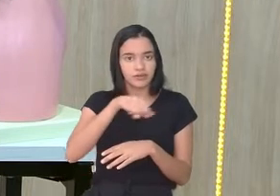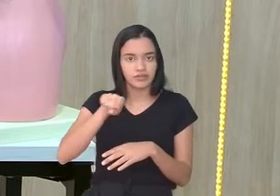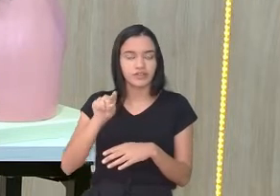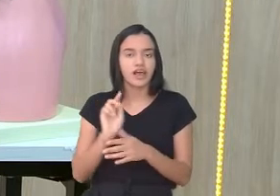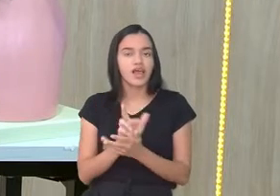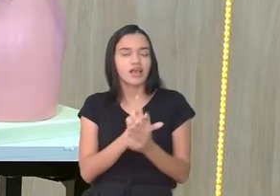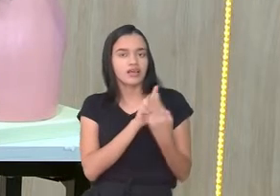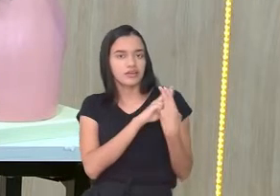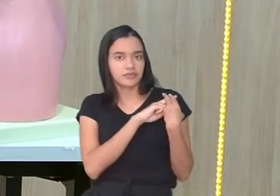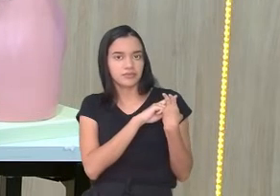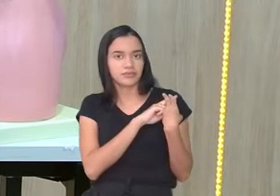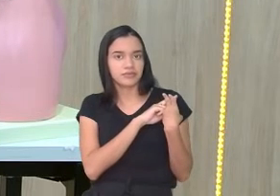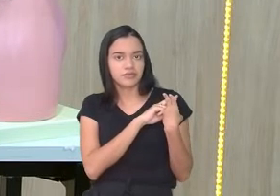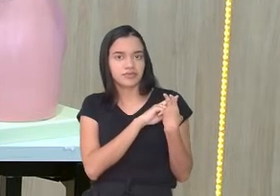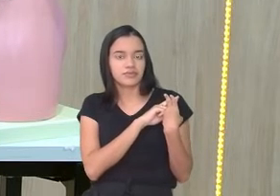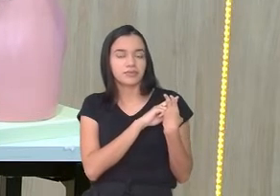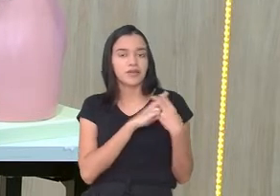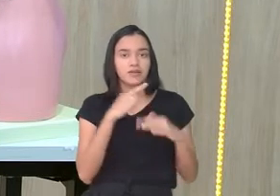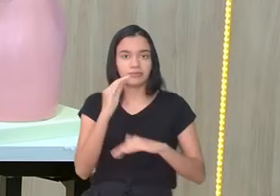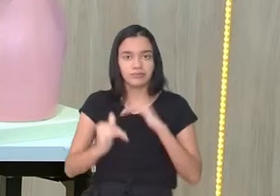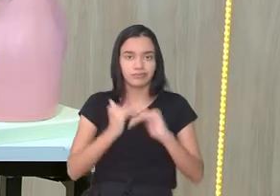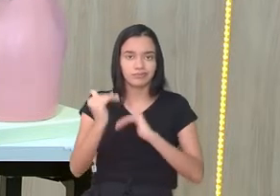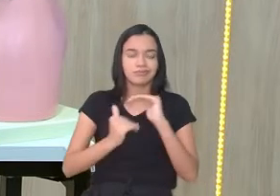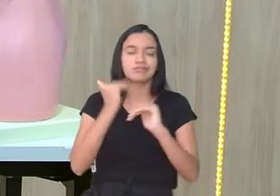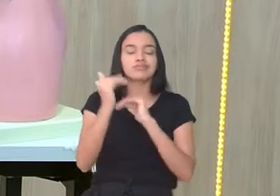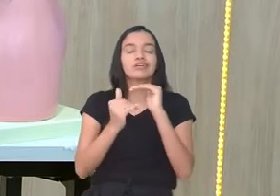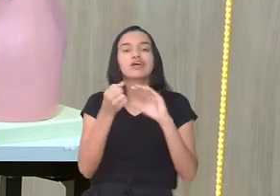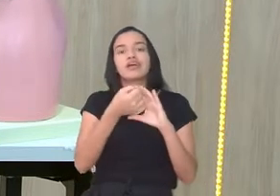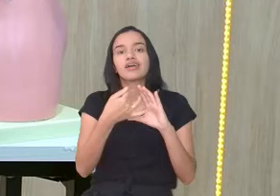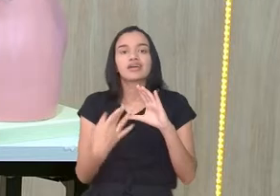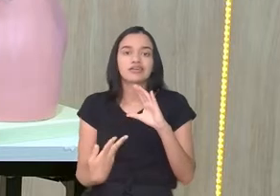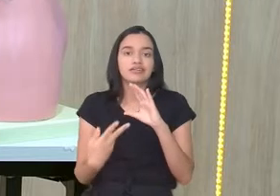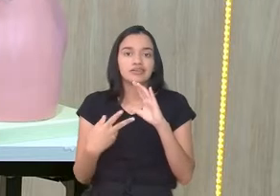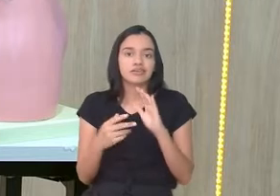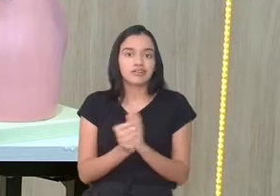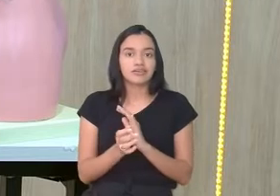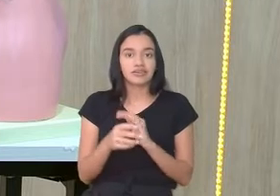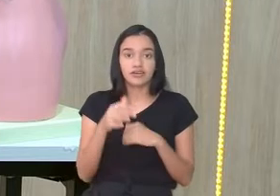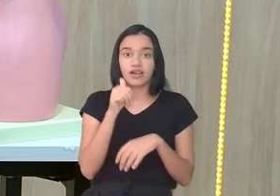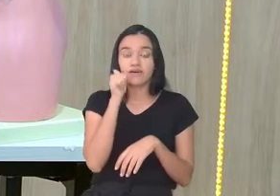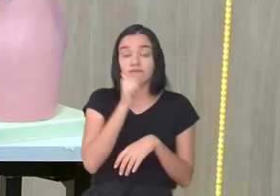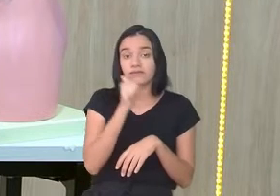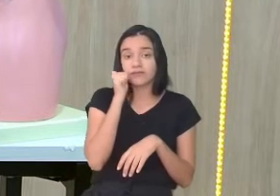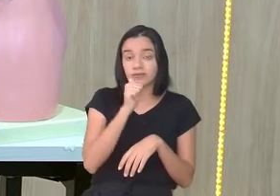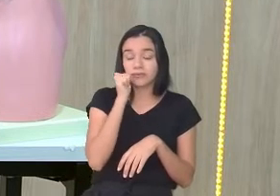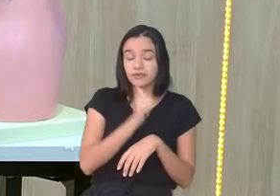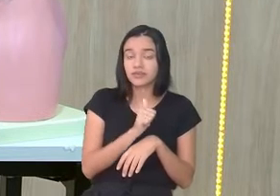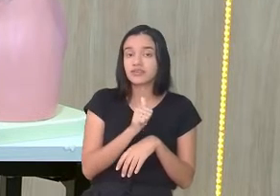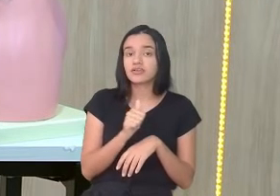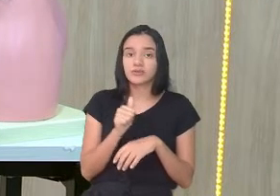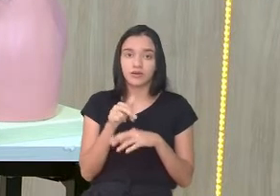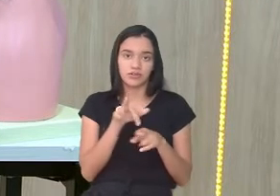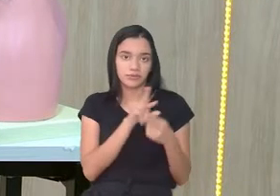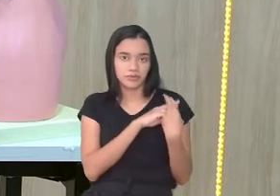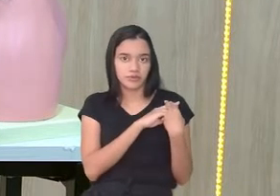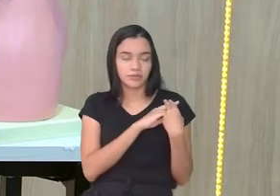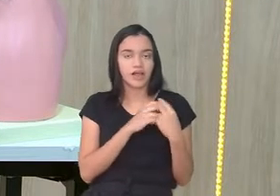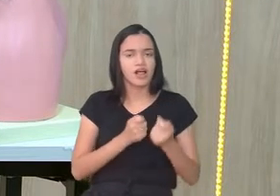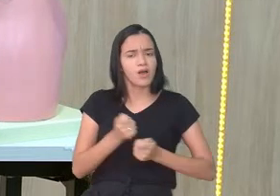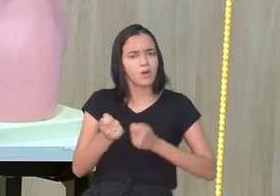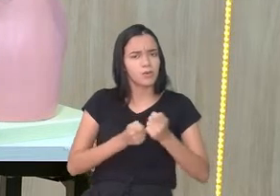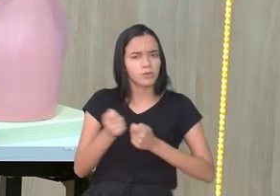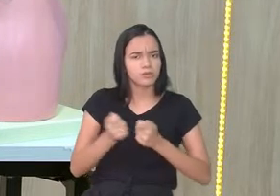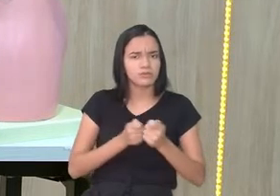são responsáveis pelo desenvolvimento dos caracteres femininos. Eles são responsáveis pelo controle